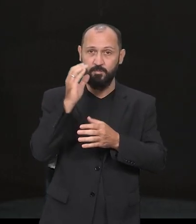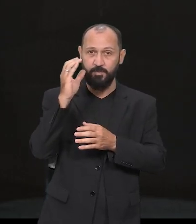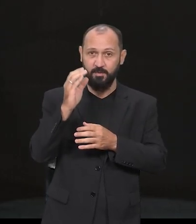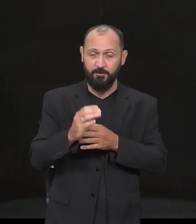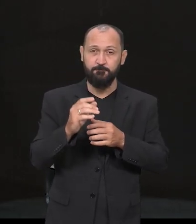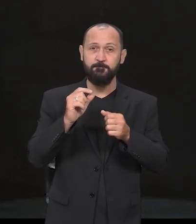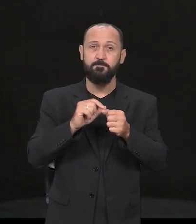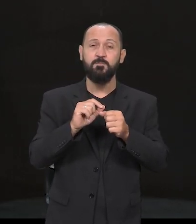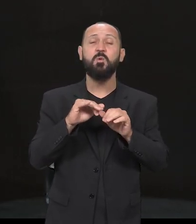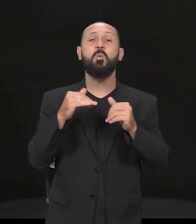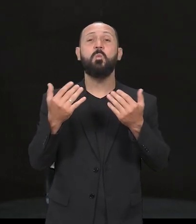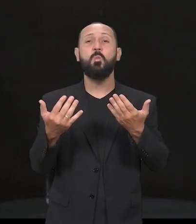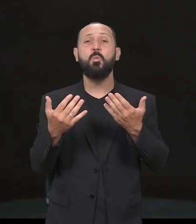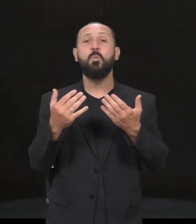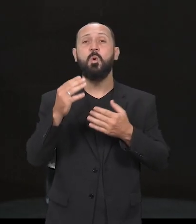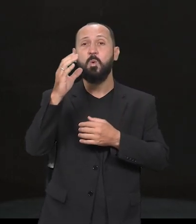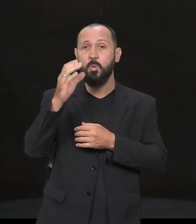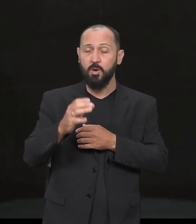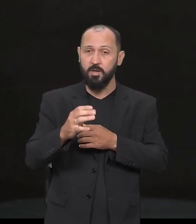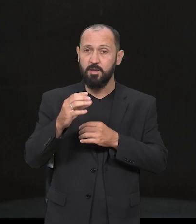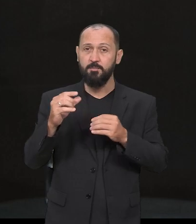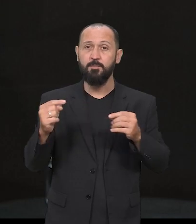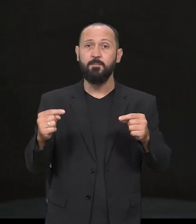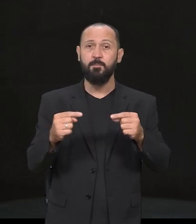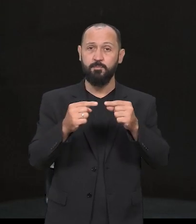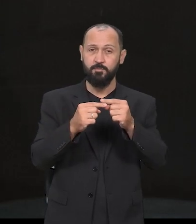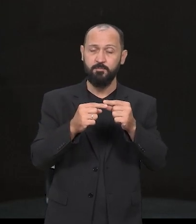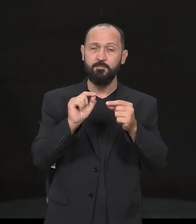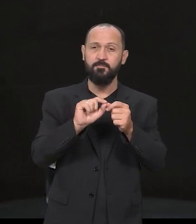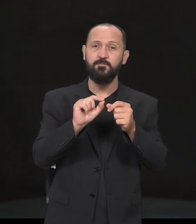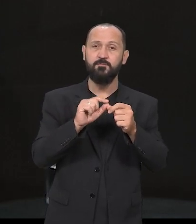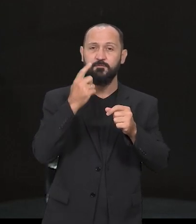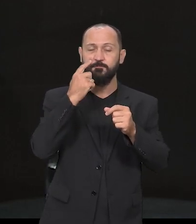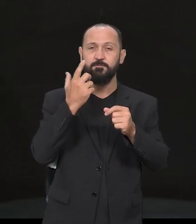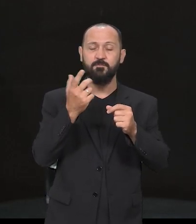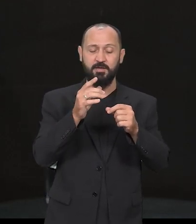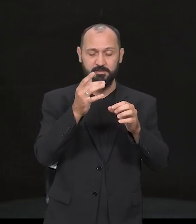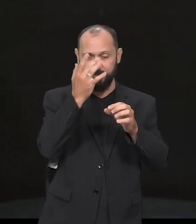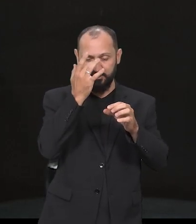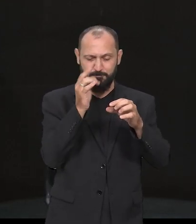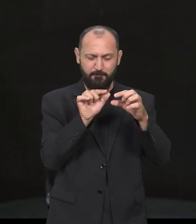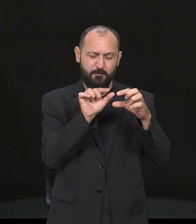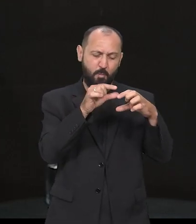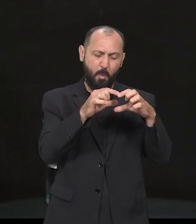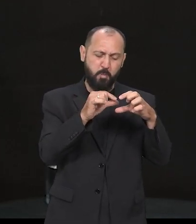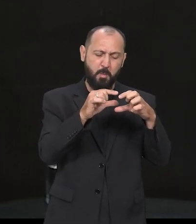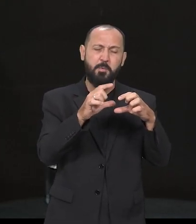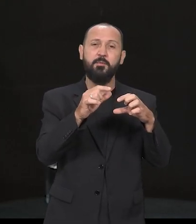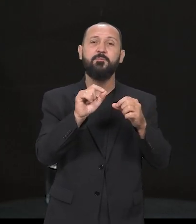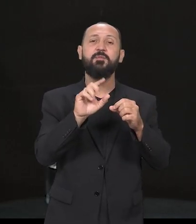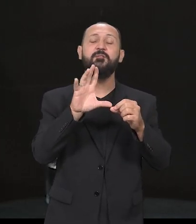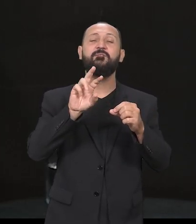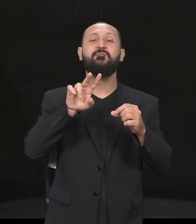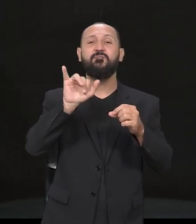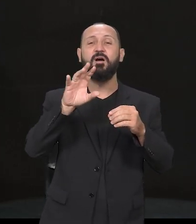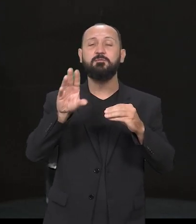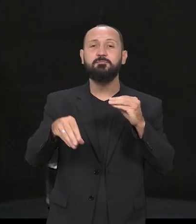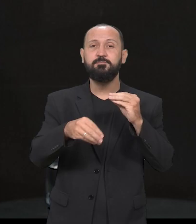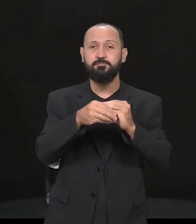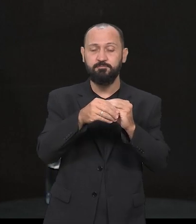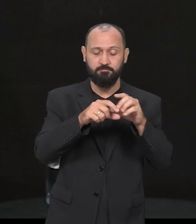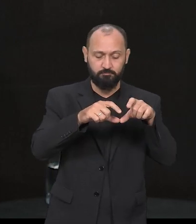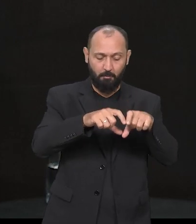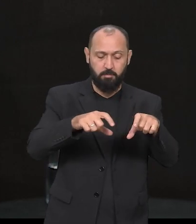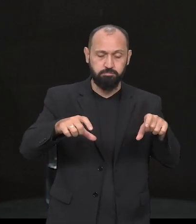por resolução, quais os crimes elegíveis para inserção nesse banco de perfis balísticos, a gente vai inserir